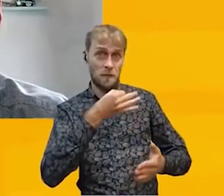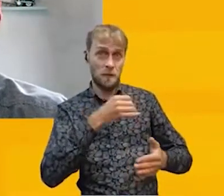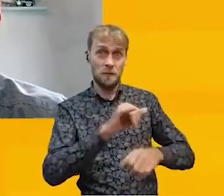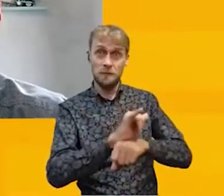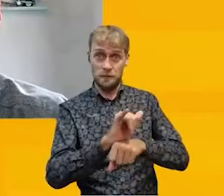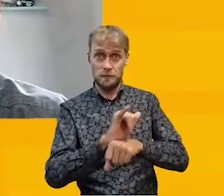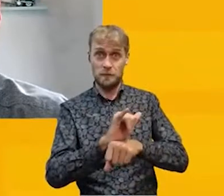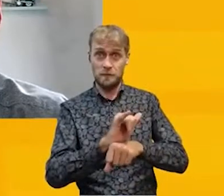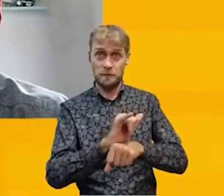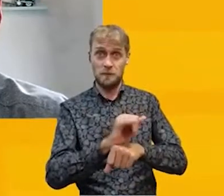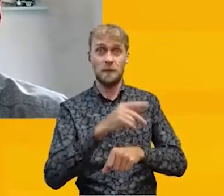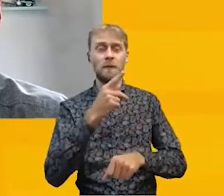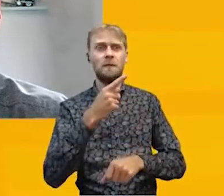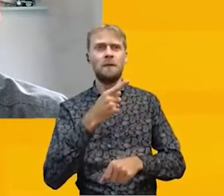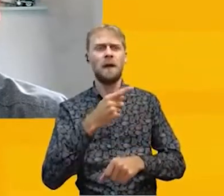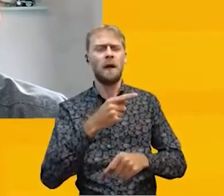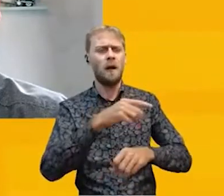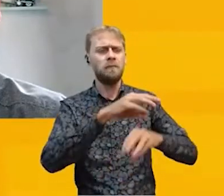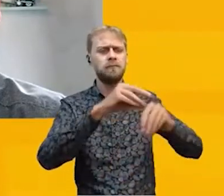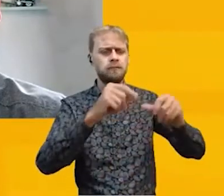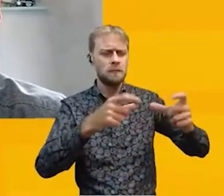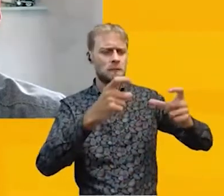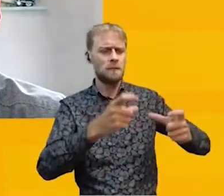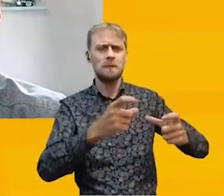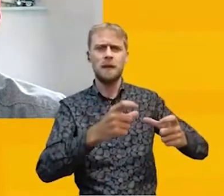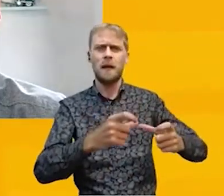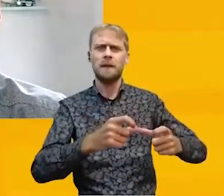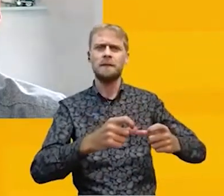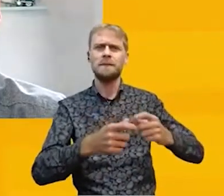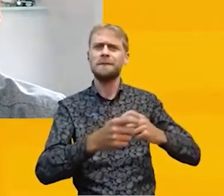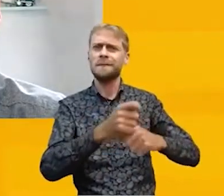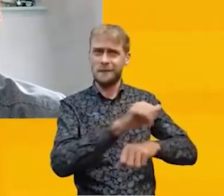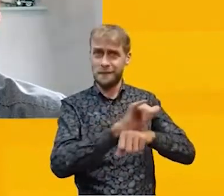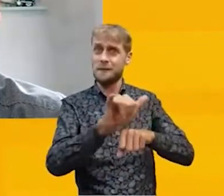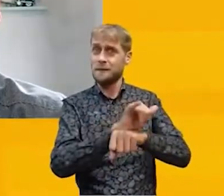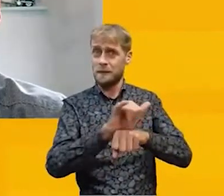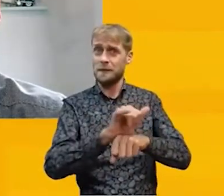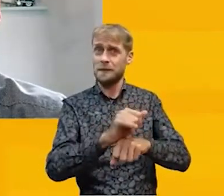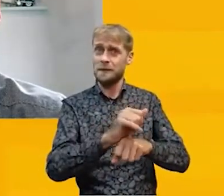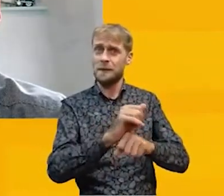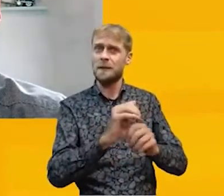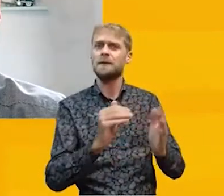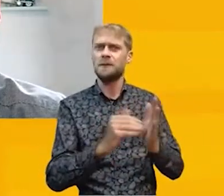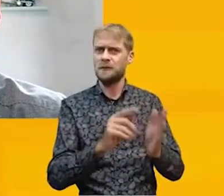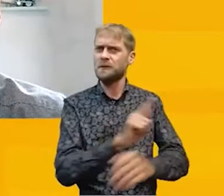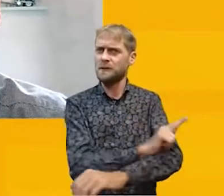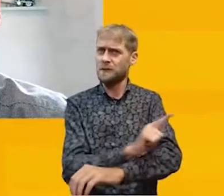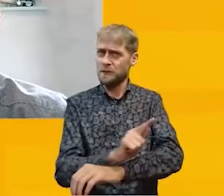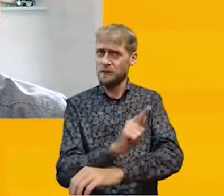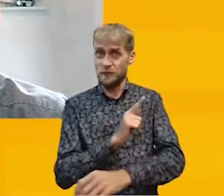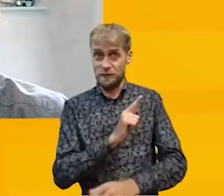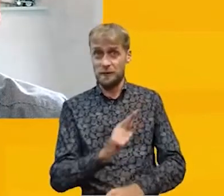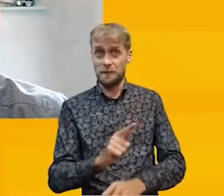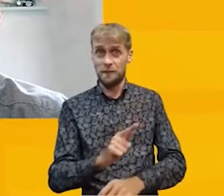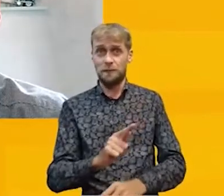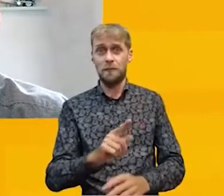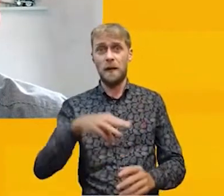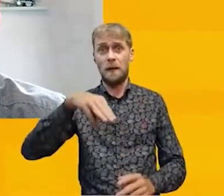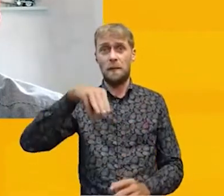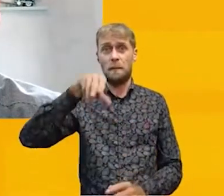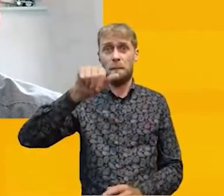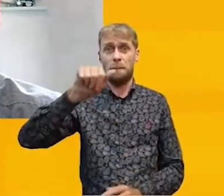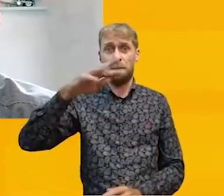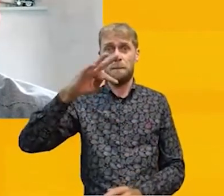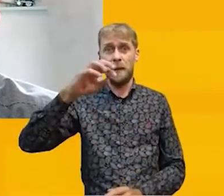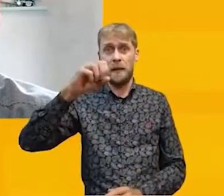que diz o seguinte: enquanto território estratégico de gestão, o Mato Piba existe? Afinal, o decreto de